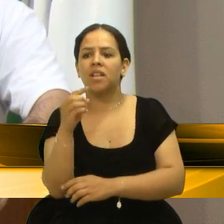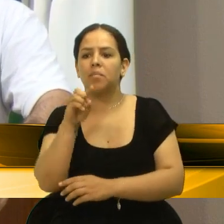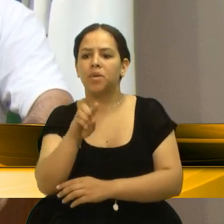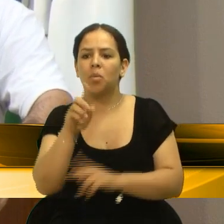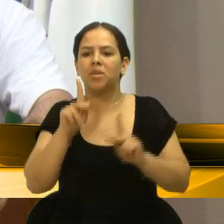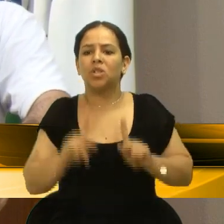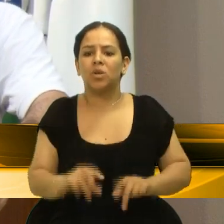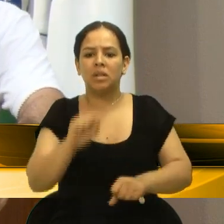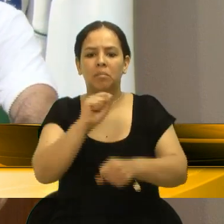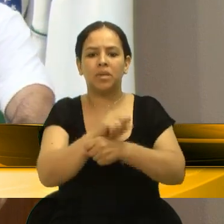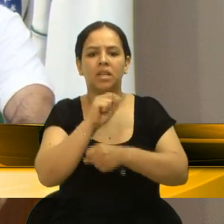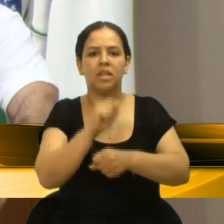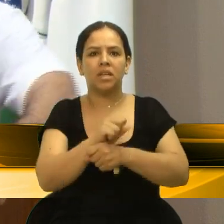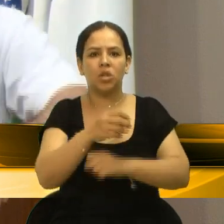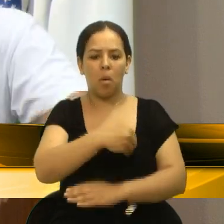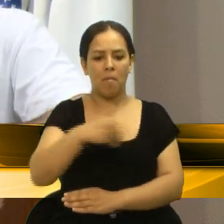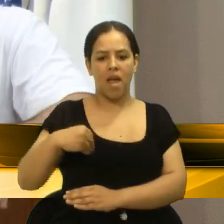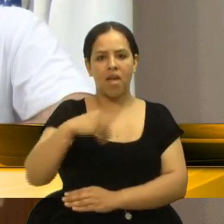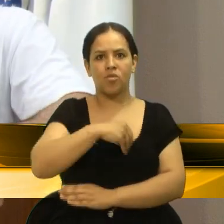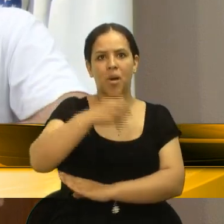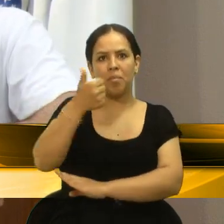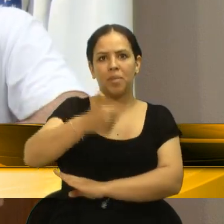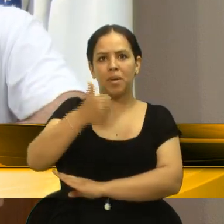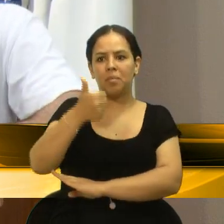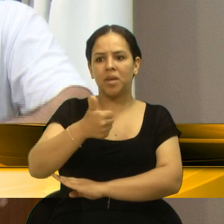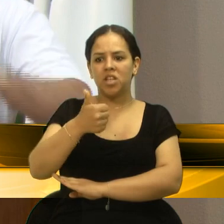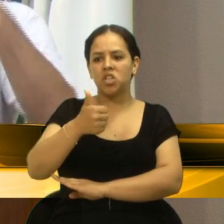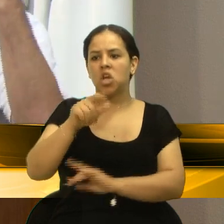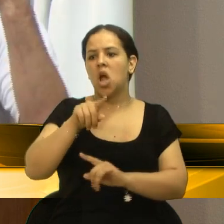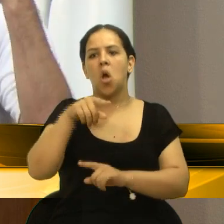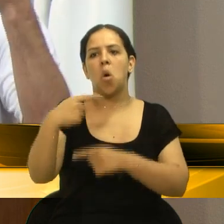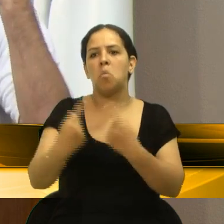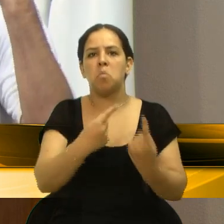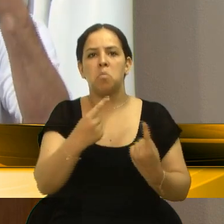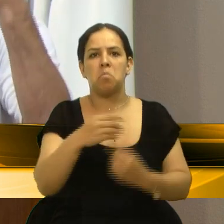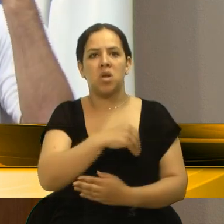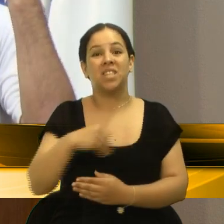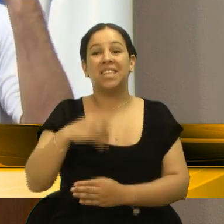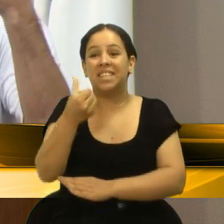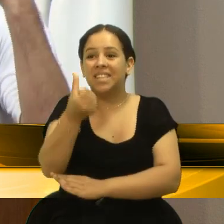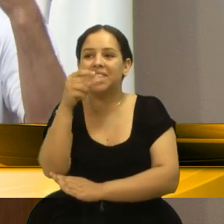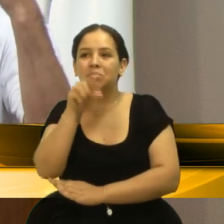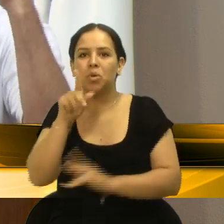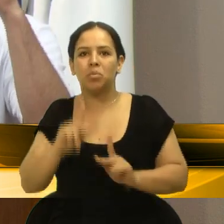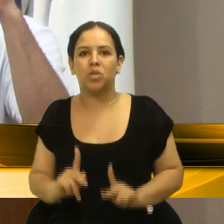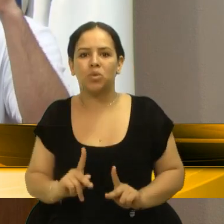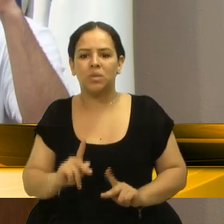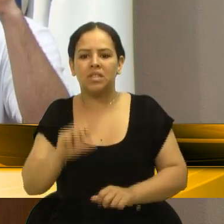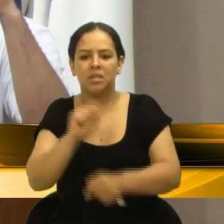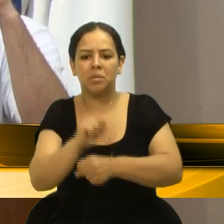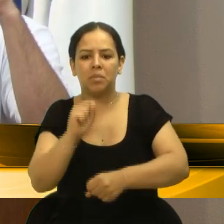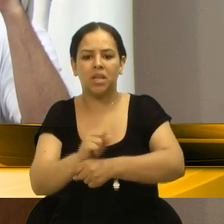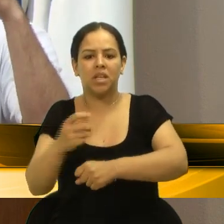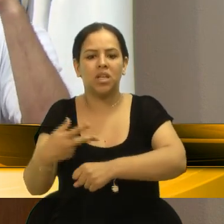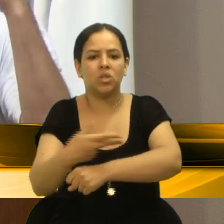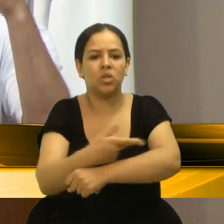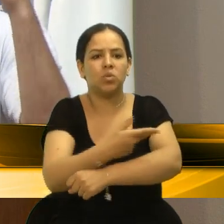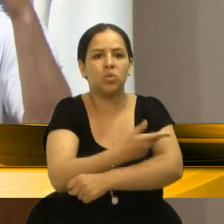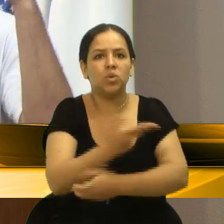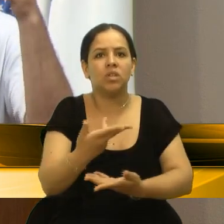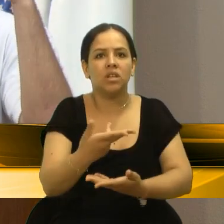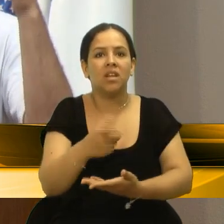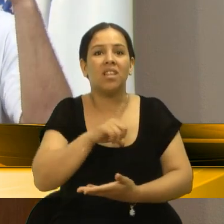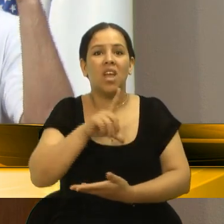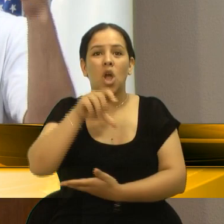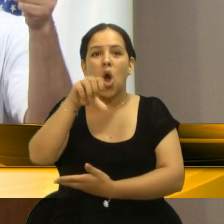aguardando consultas, a primeira consulta em alguma especialidade. 6 mil pessoas aguardando cirurgias eletivas. Nós temos 8 mil